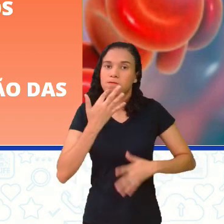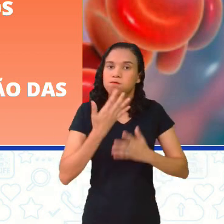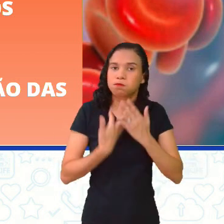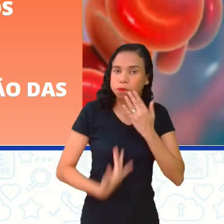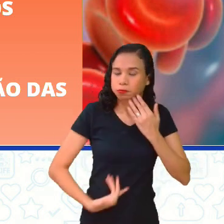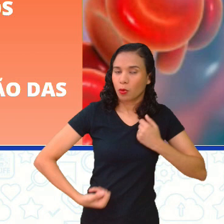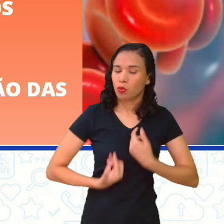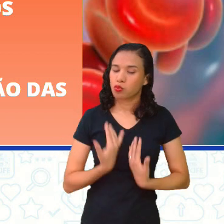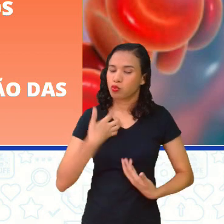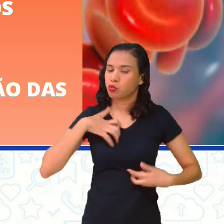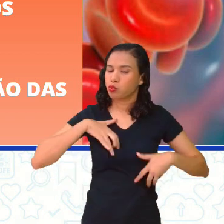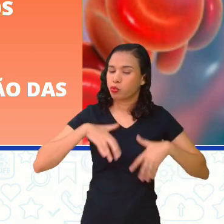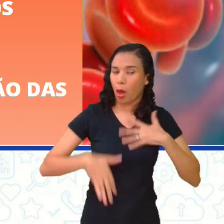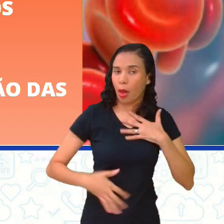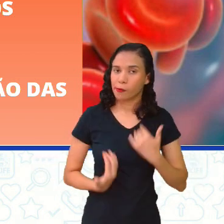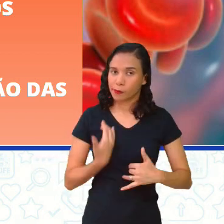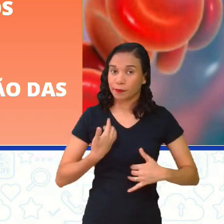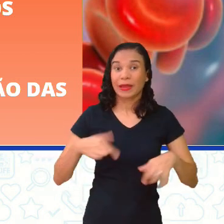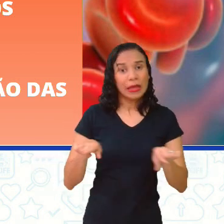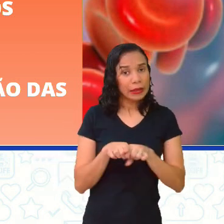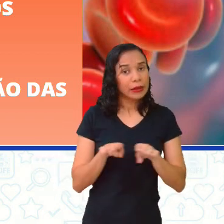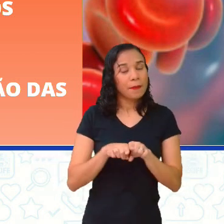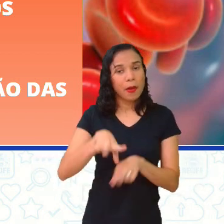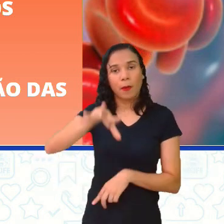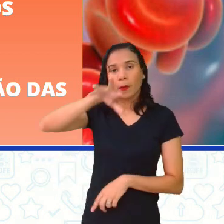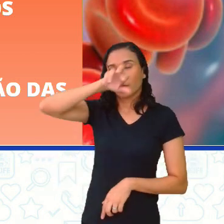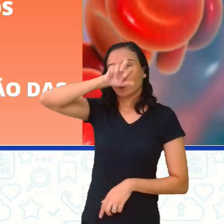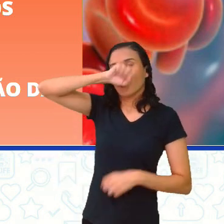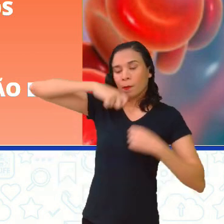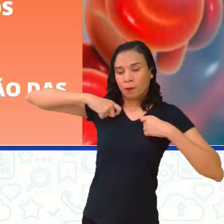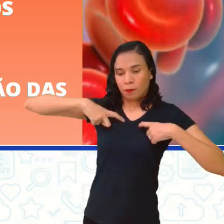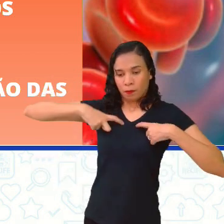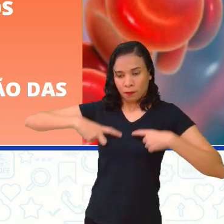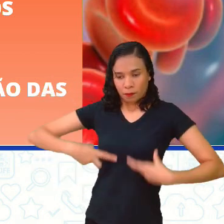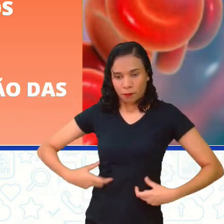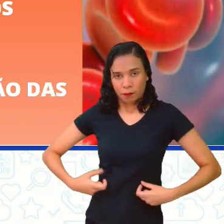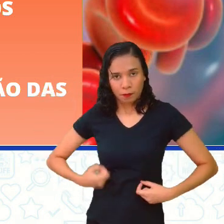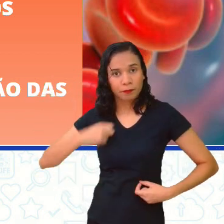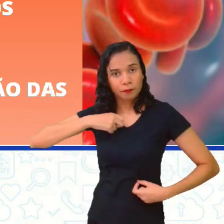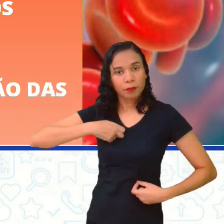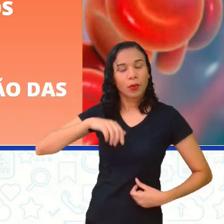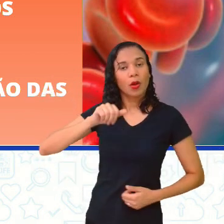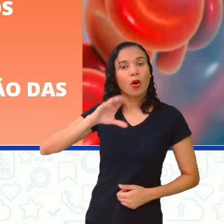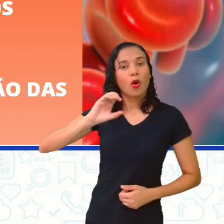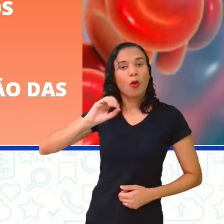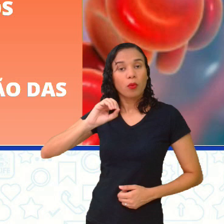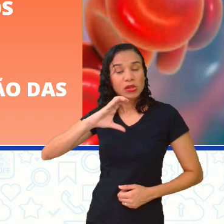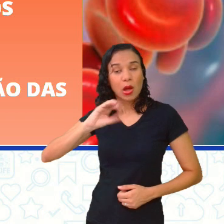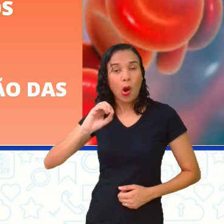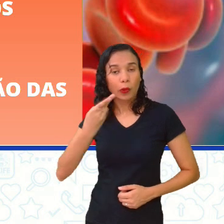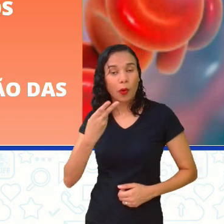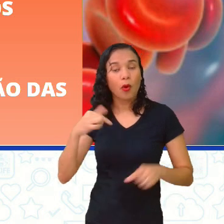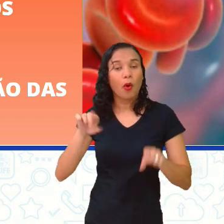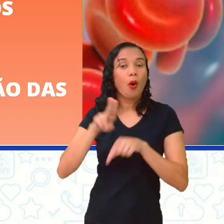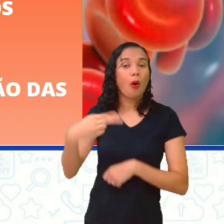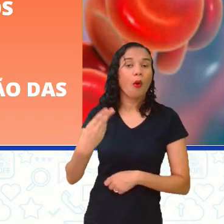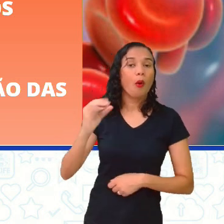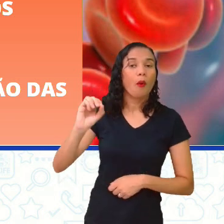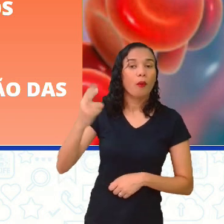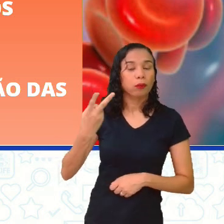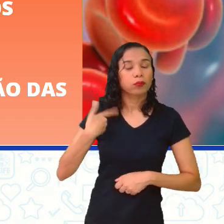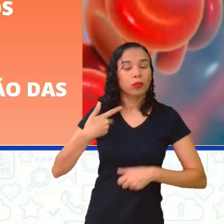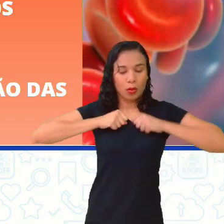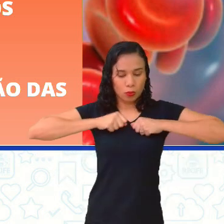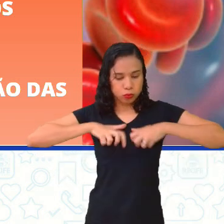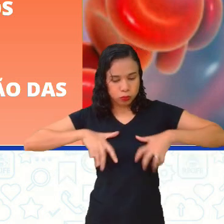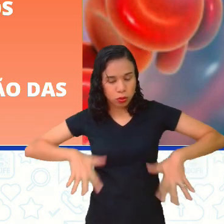vai distribuir. Vai transportar os gases respiratórios, tanto o gás oxigênio como o gás carbônico, distribui o gás